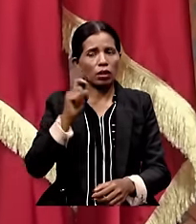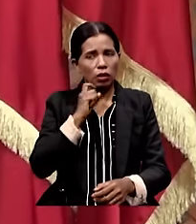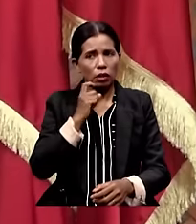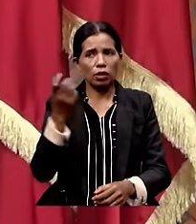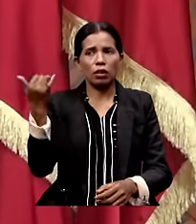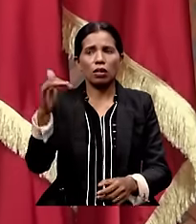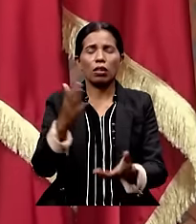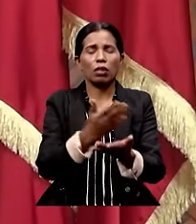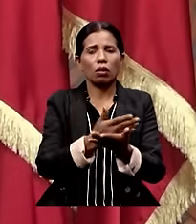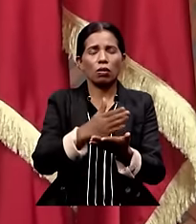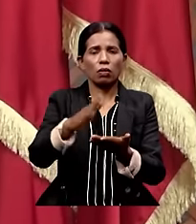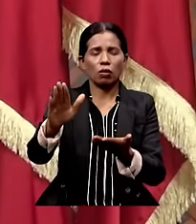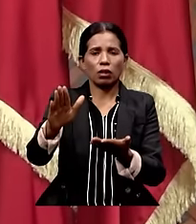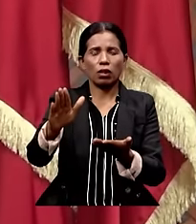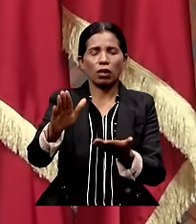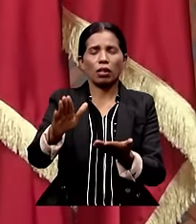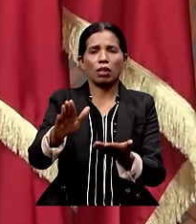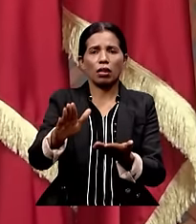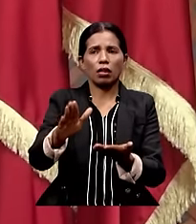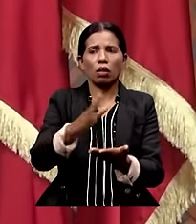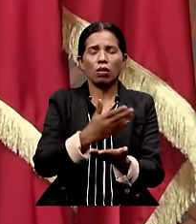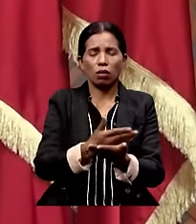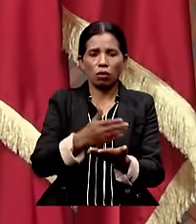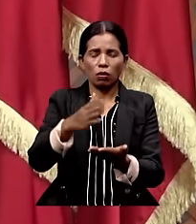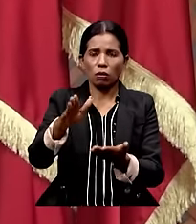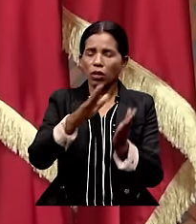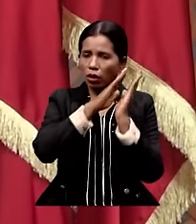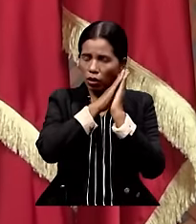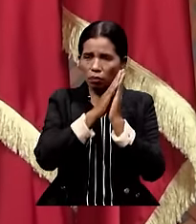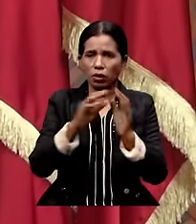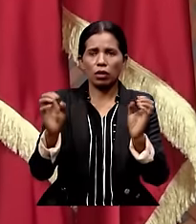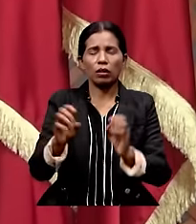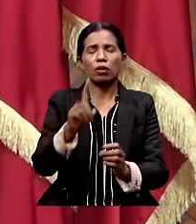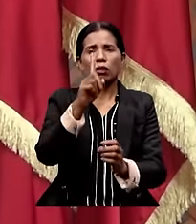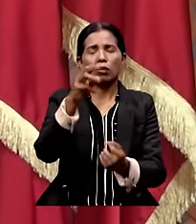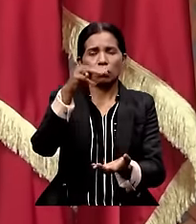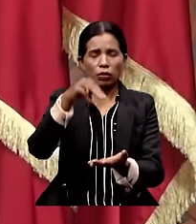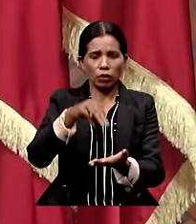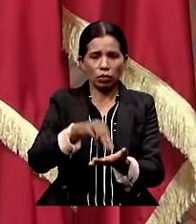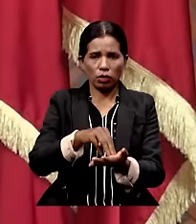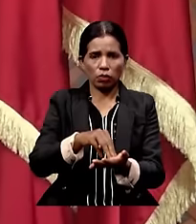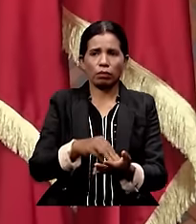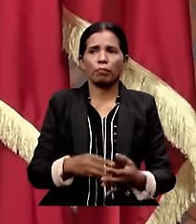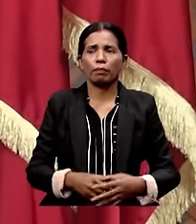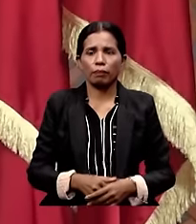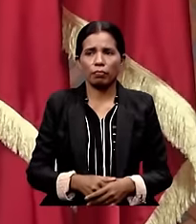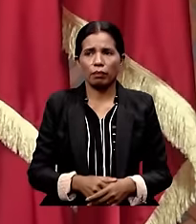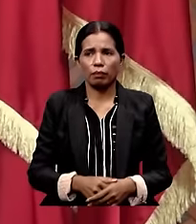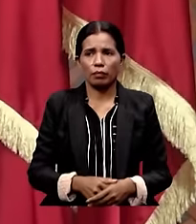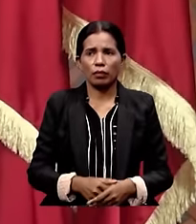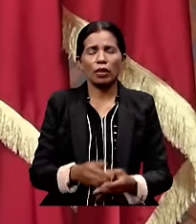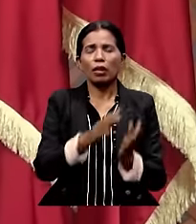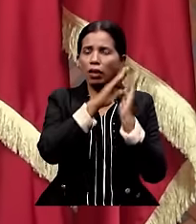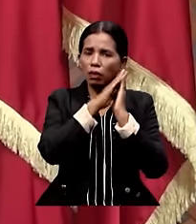source, só essa cama. No total, dá até $1 milhão, menos de $1 milhão. E cama nem